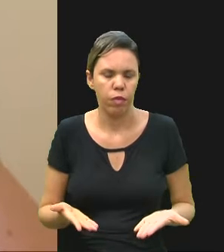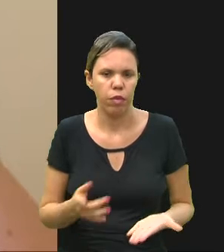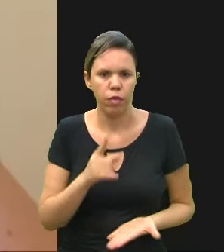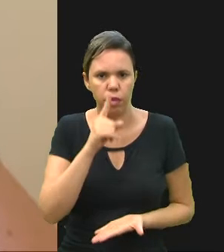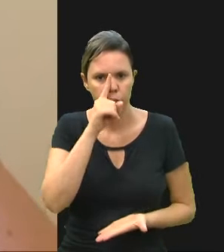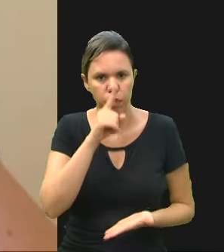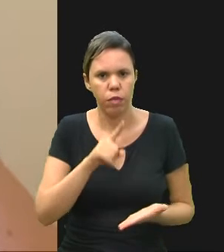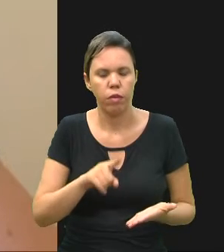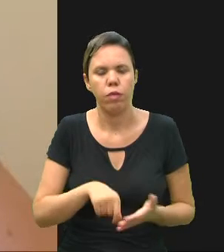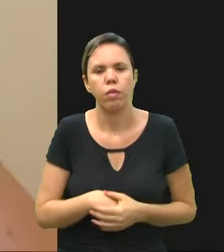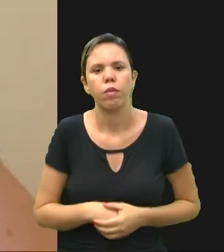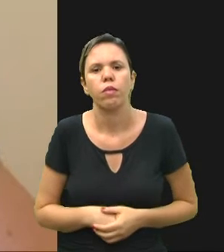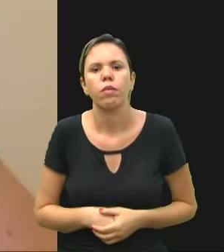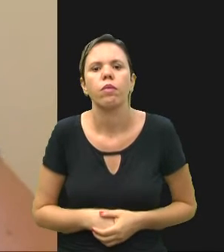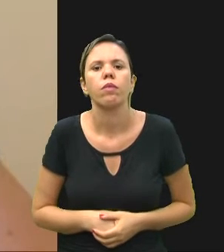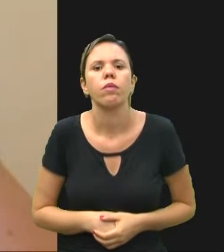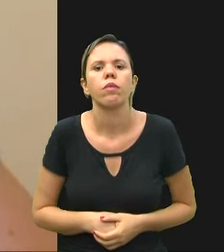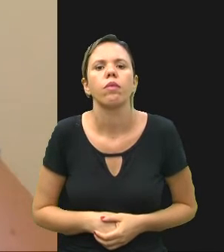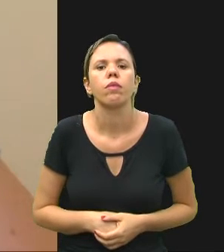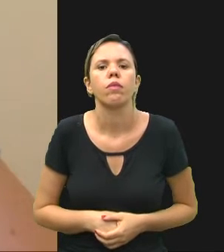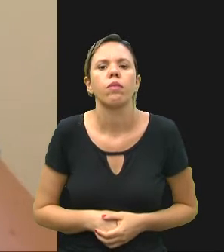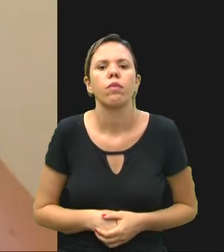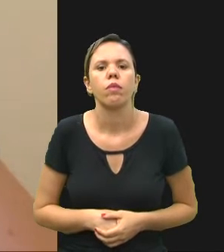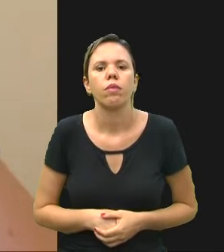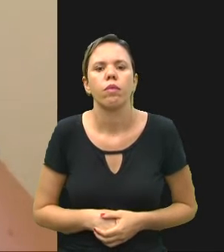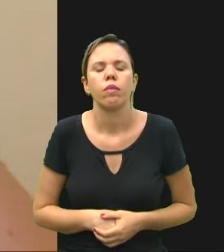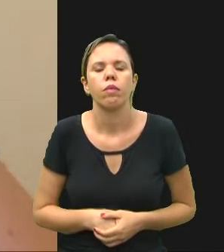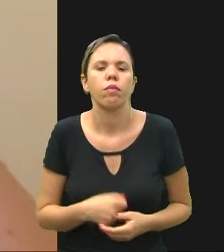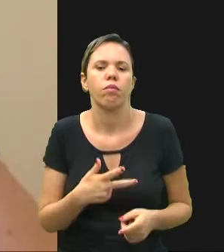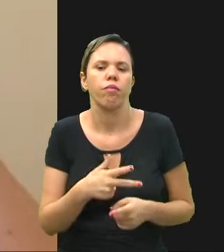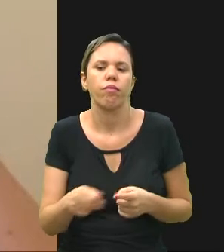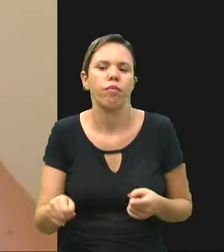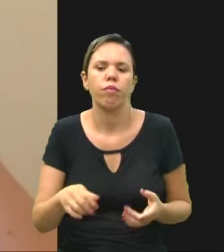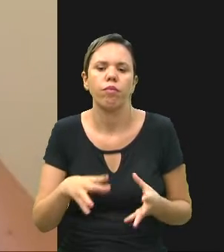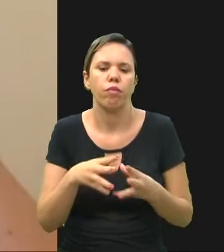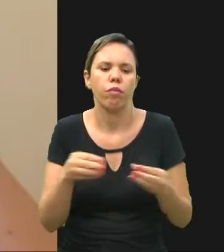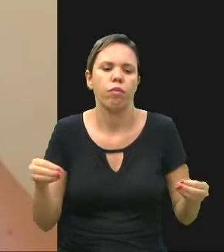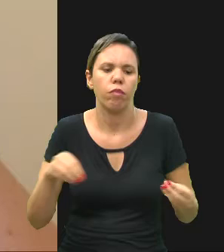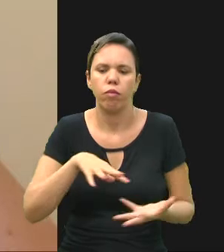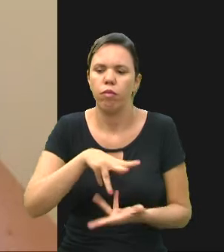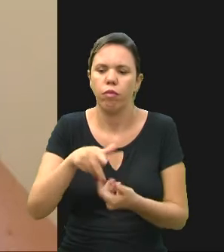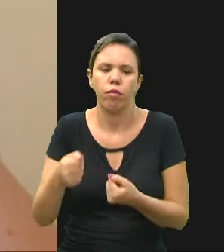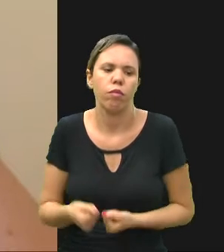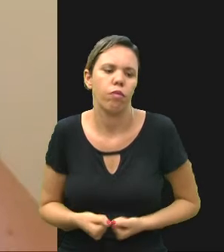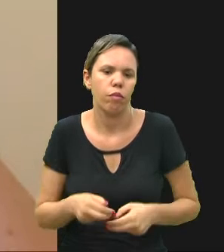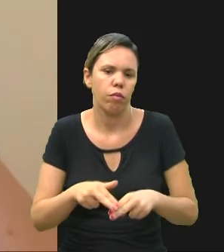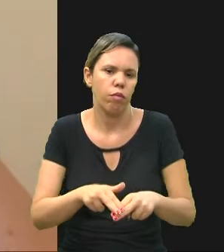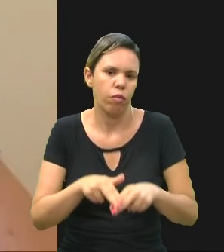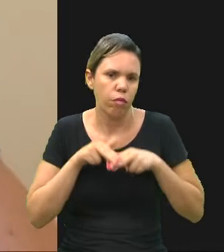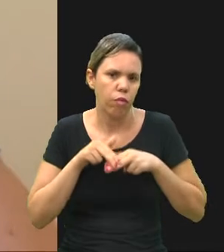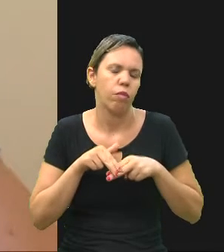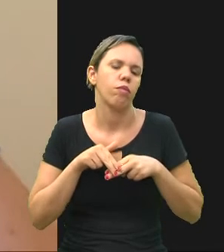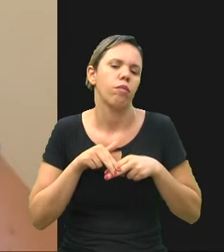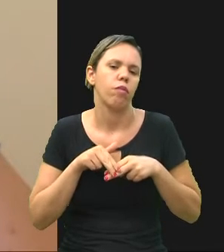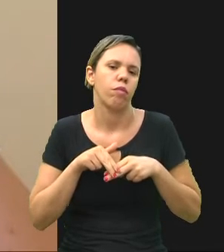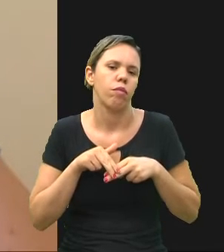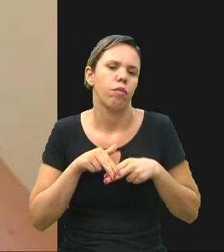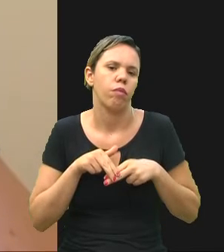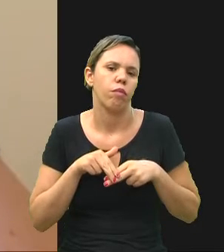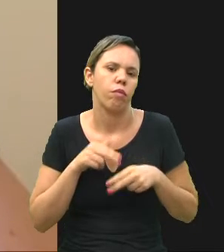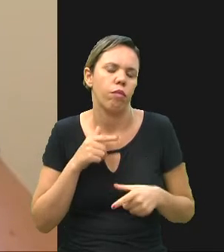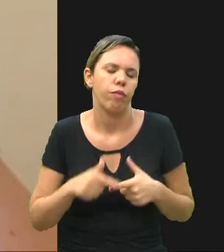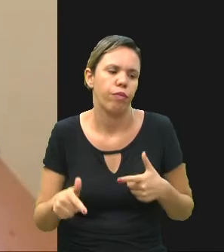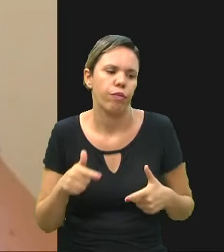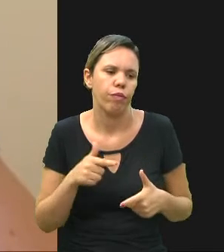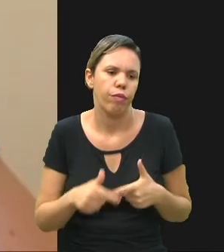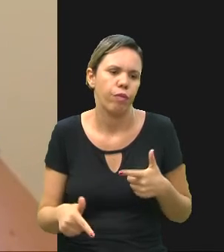riscos de extinção, com riscos de serem varridas, né, da face do nosso planeta em função de um